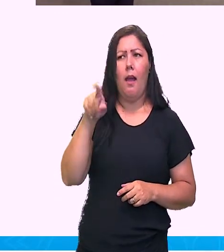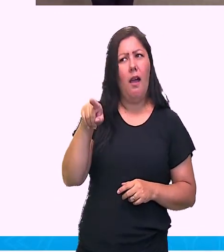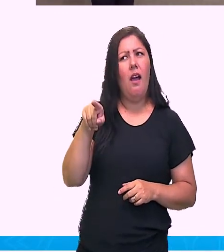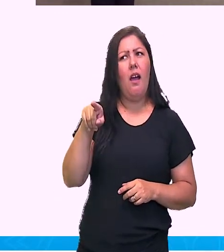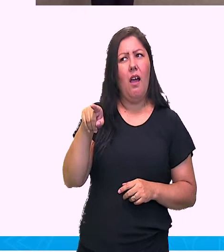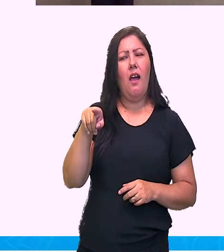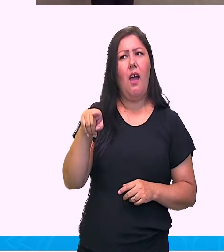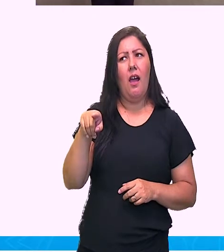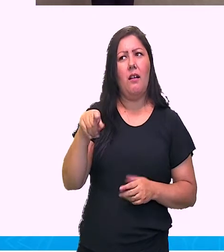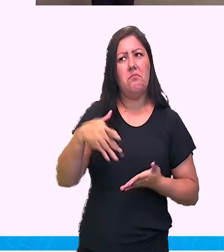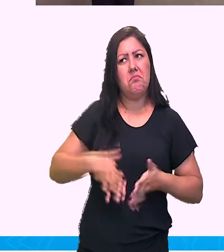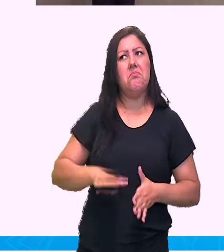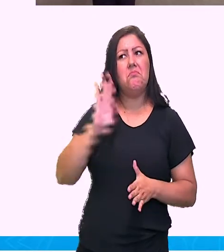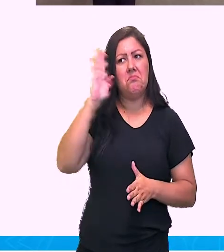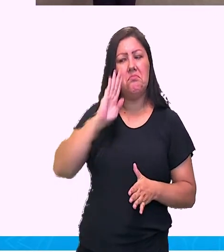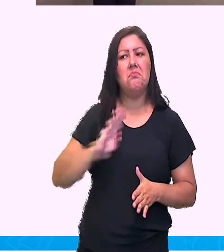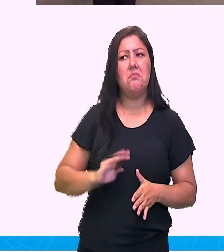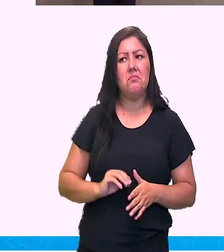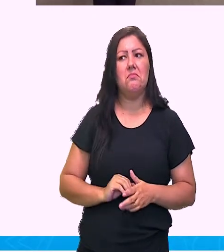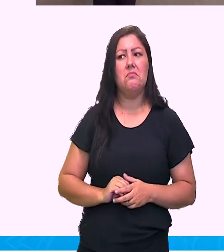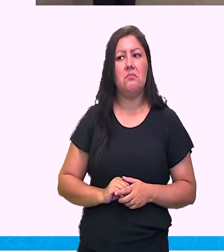brasileira.